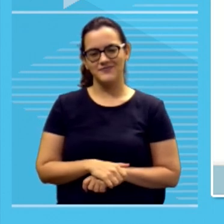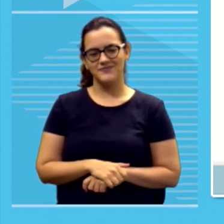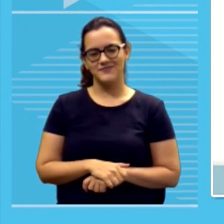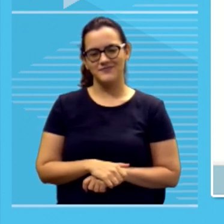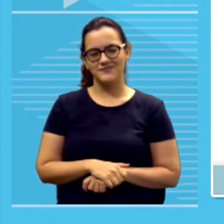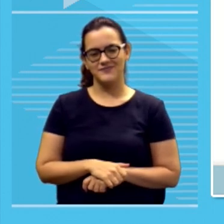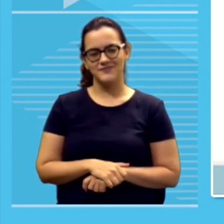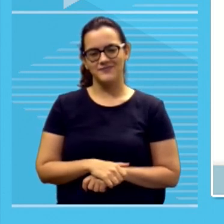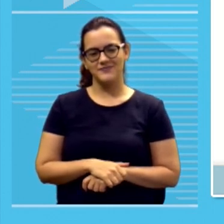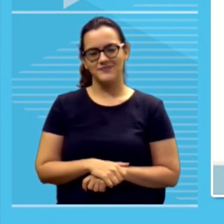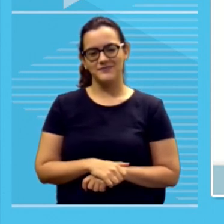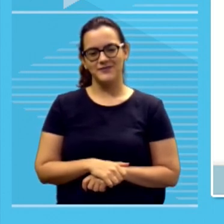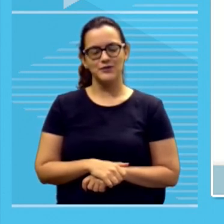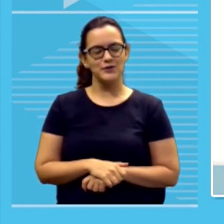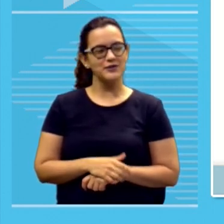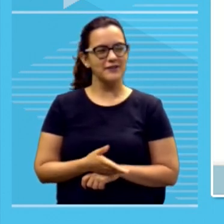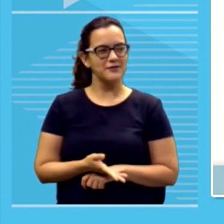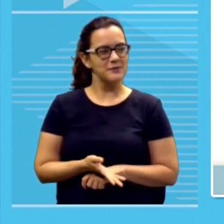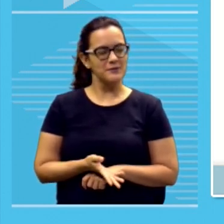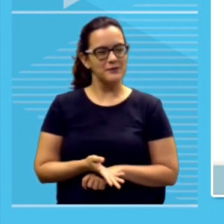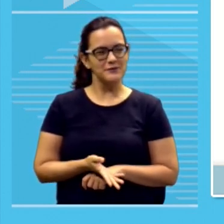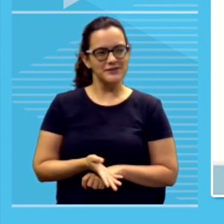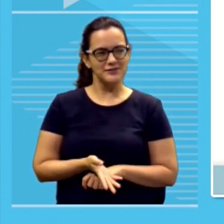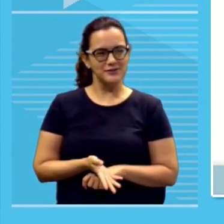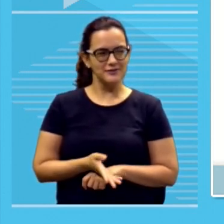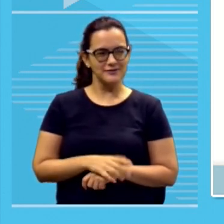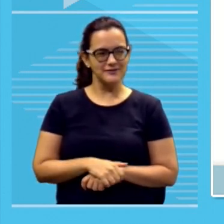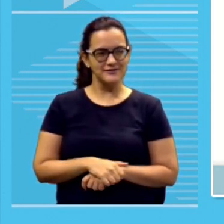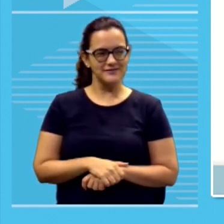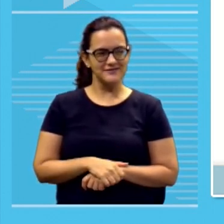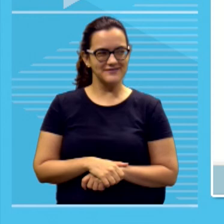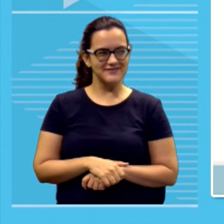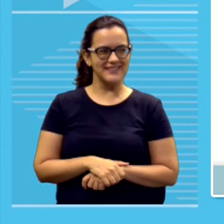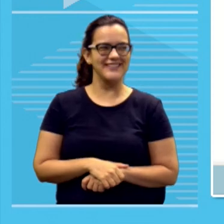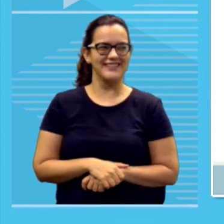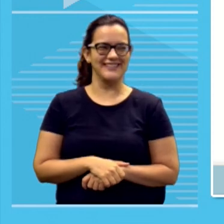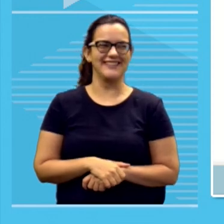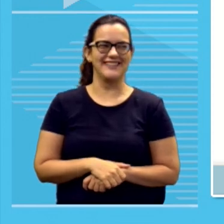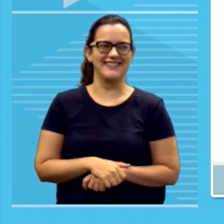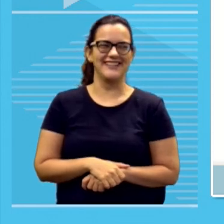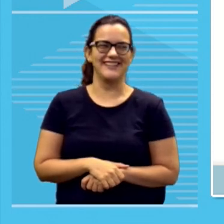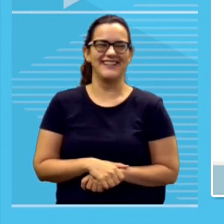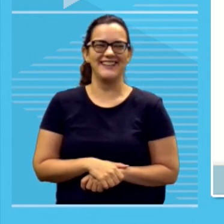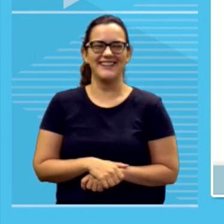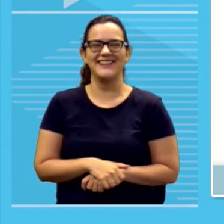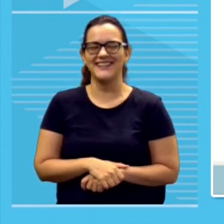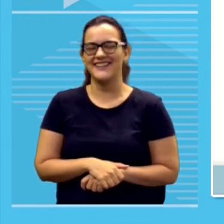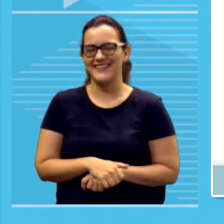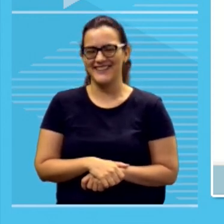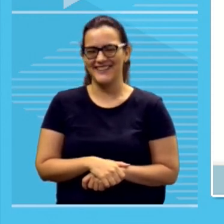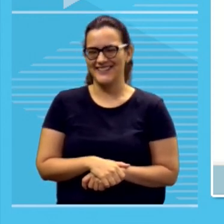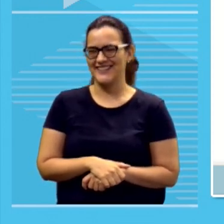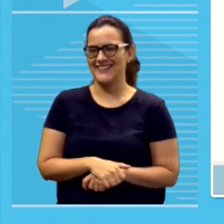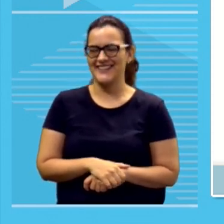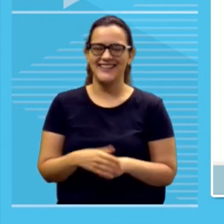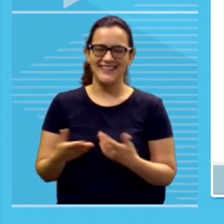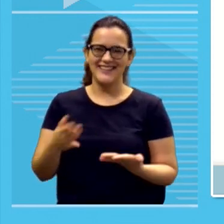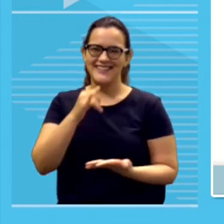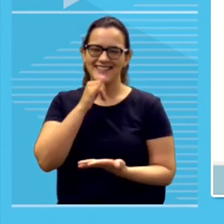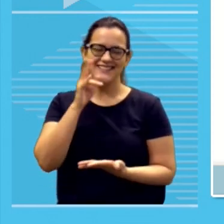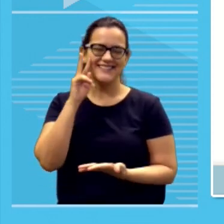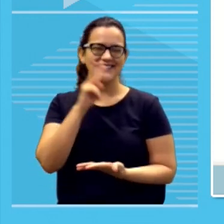10 aí de dois Agora sim Agora sim agora tá certo agora tá certo